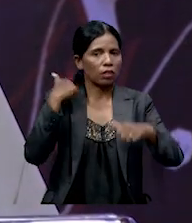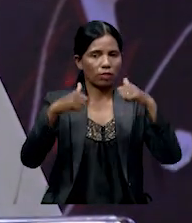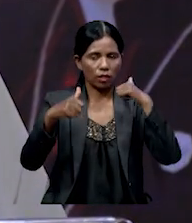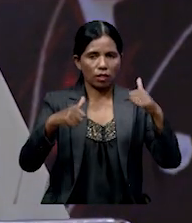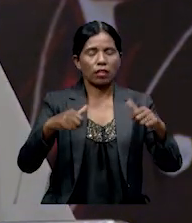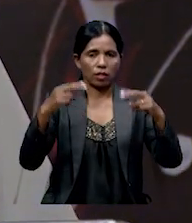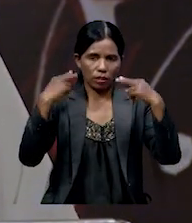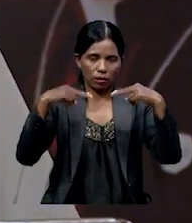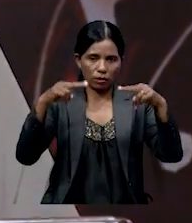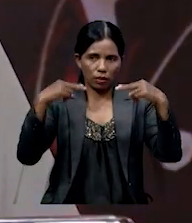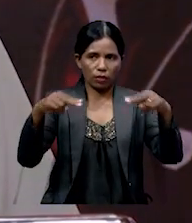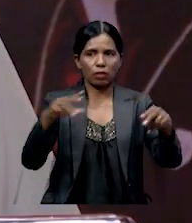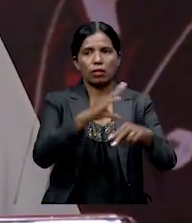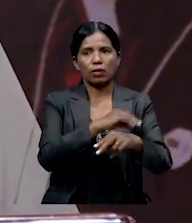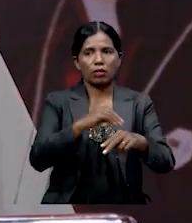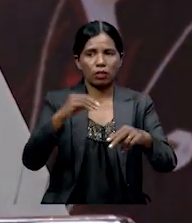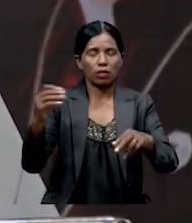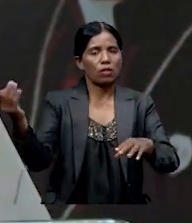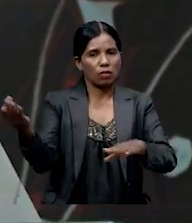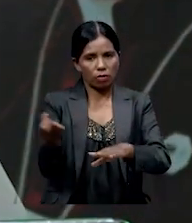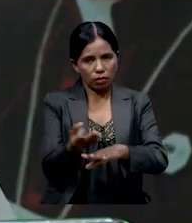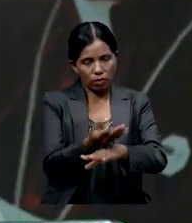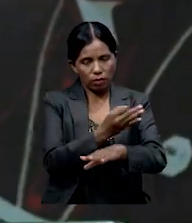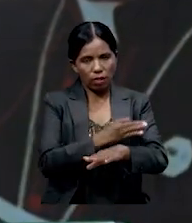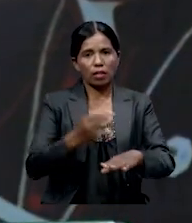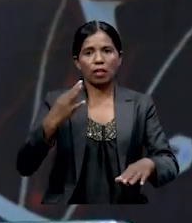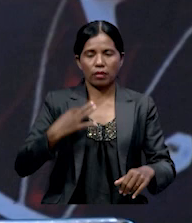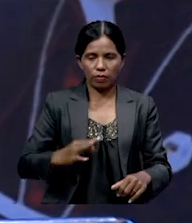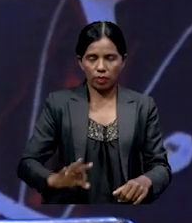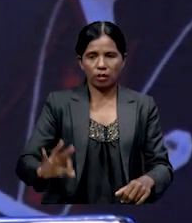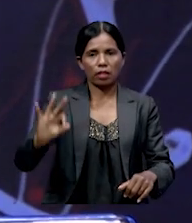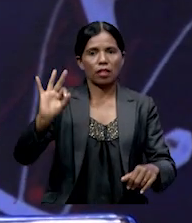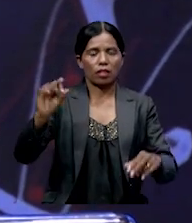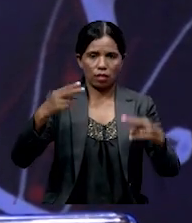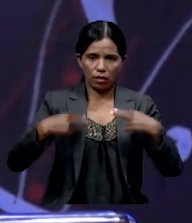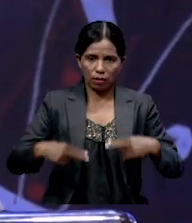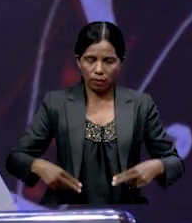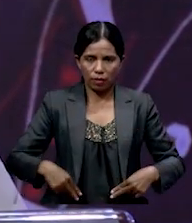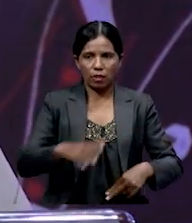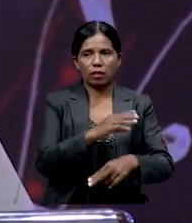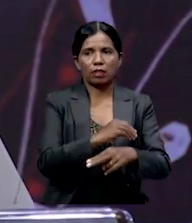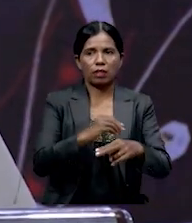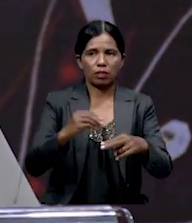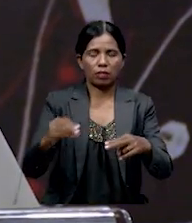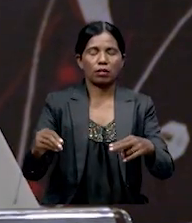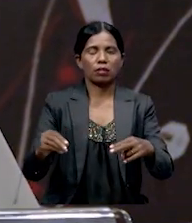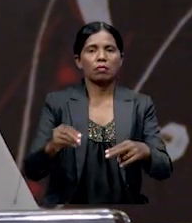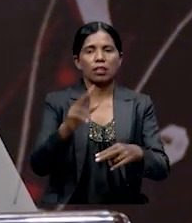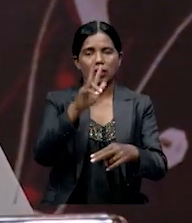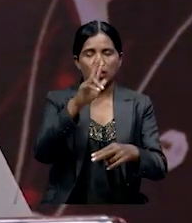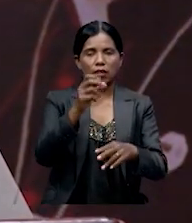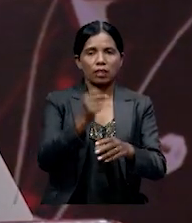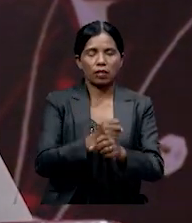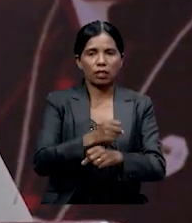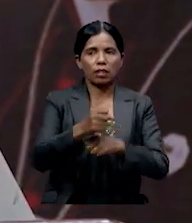da assinatura do documento da fraternidade humana, há já 3 anos, em